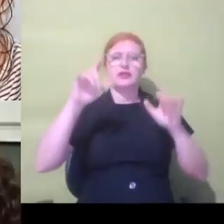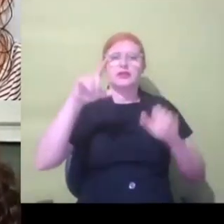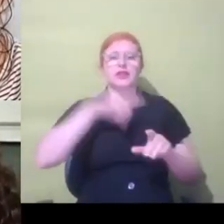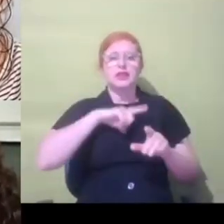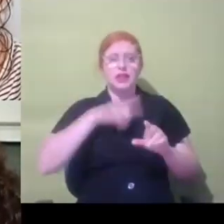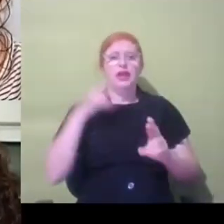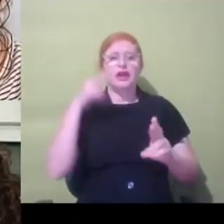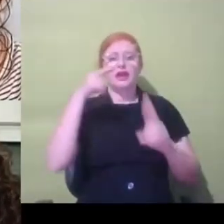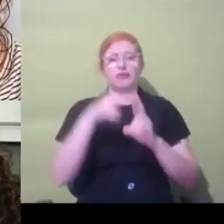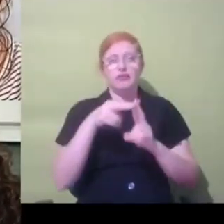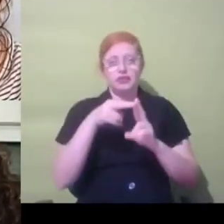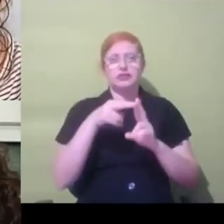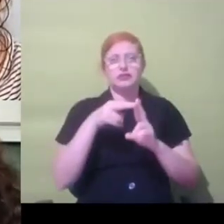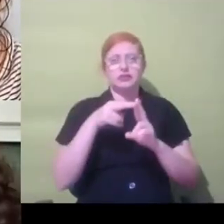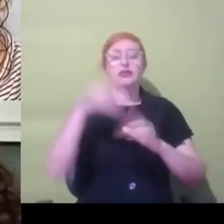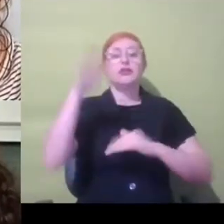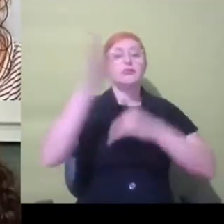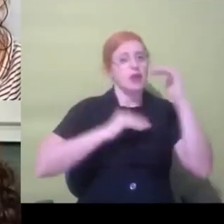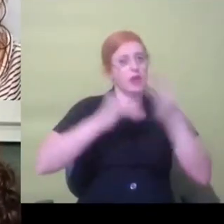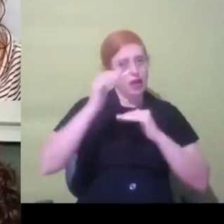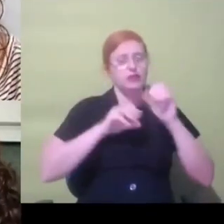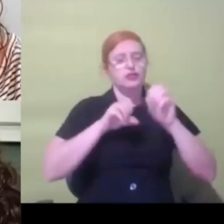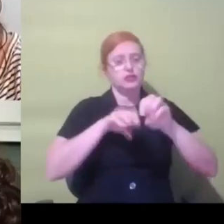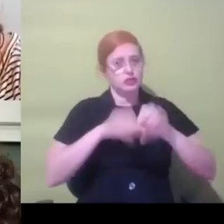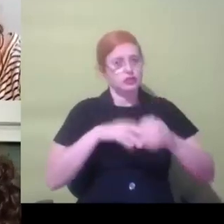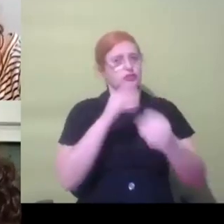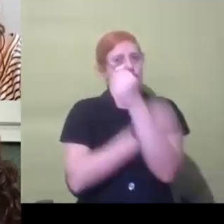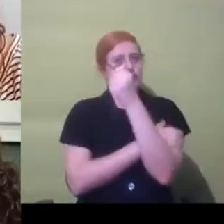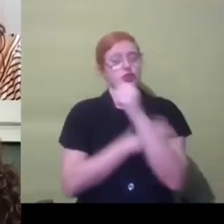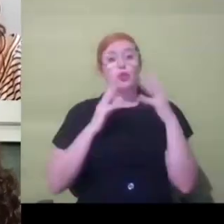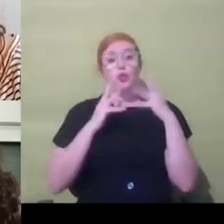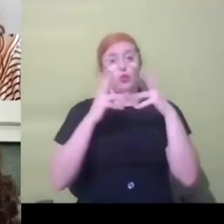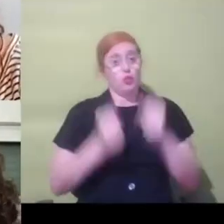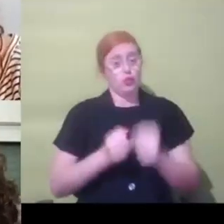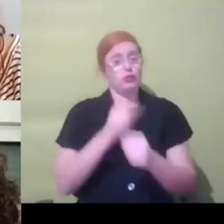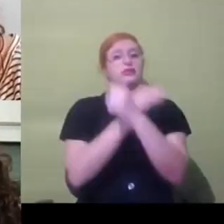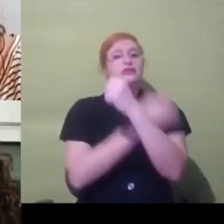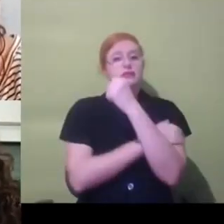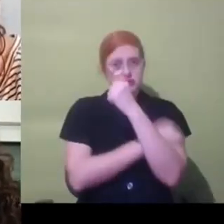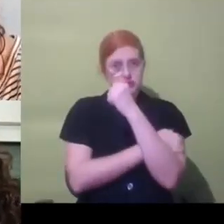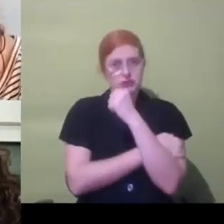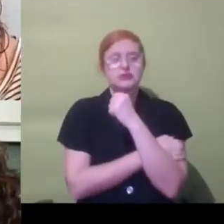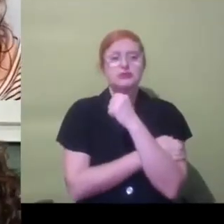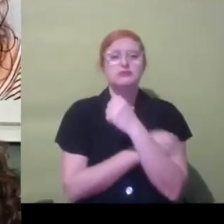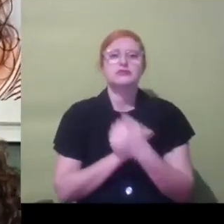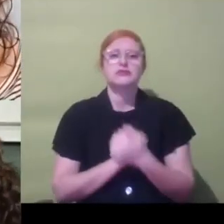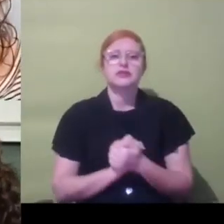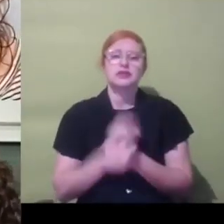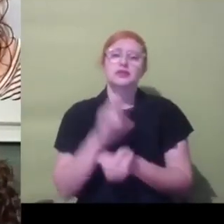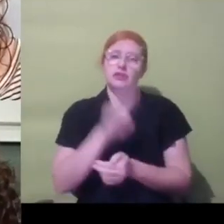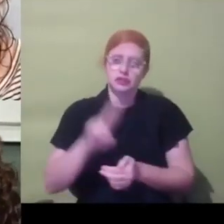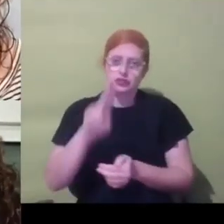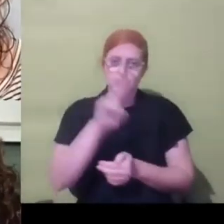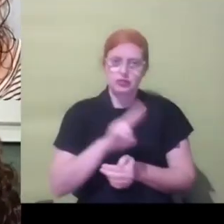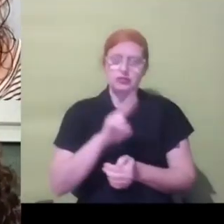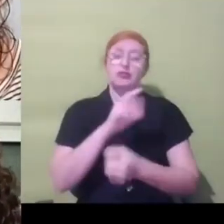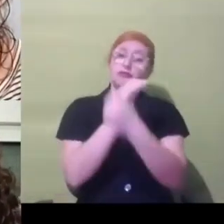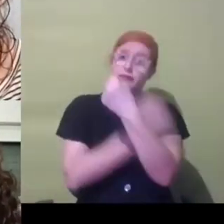tendo como referência a praxis educativa feminista, né, somos todas feministas, né, é uma